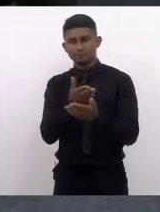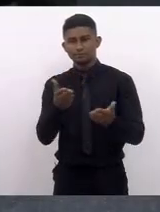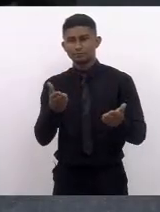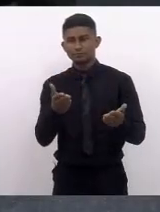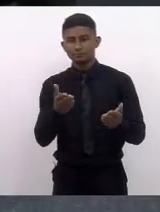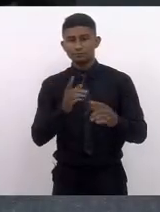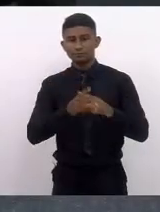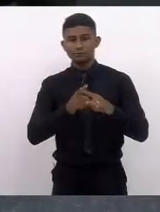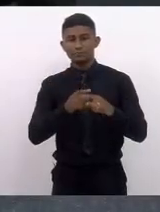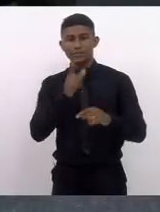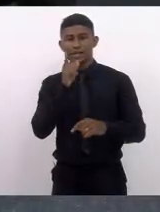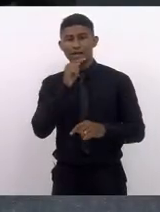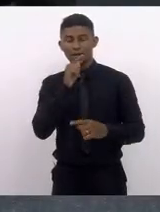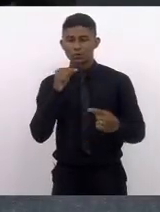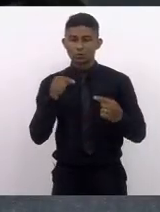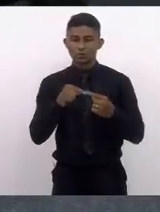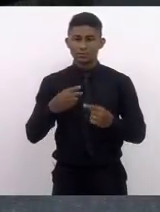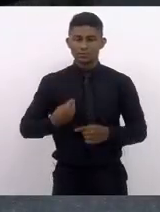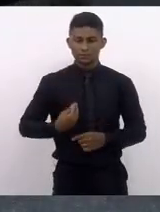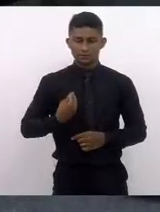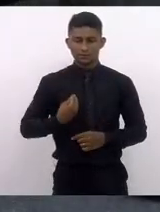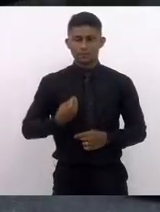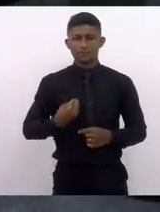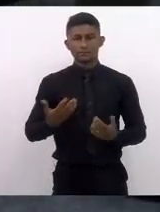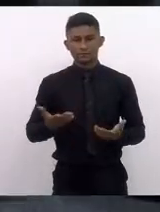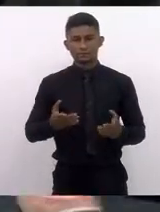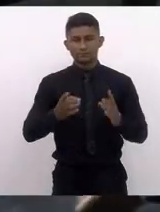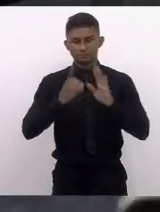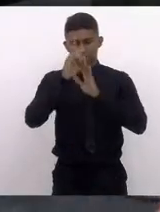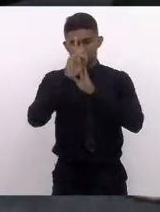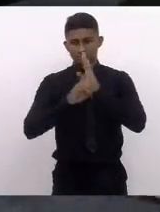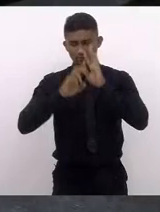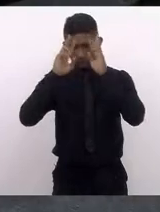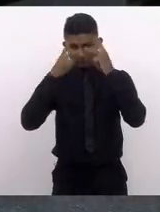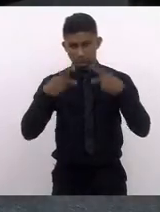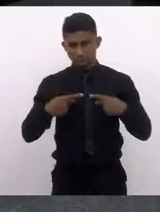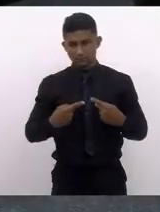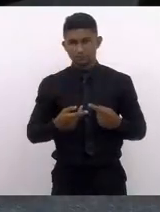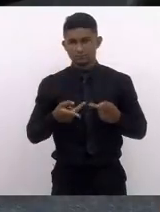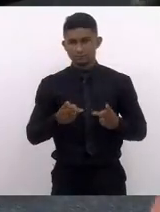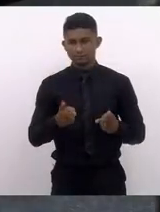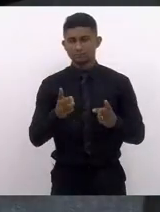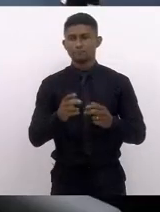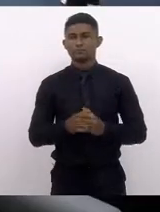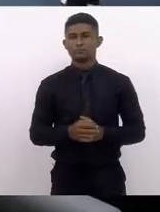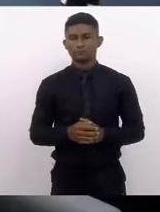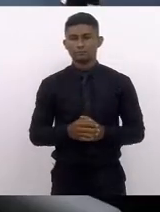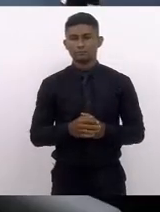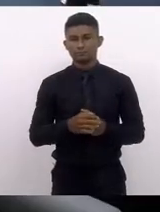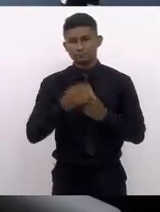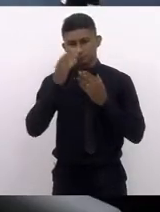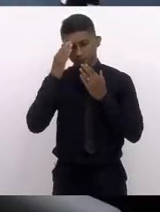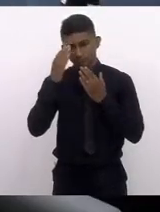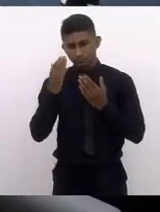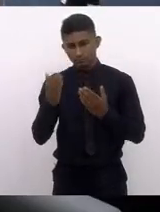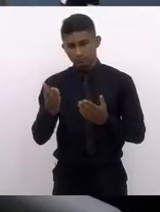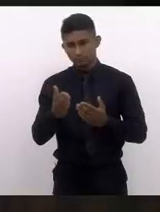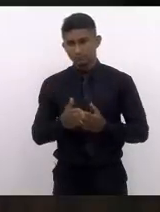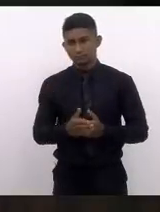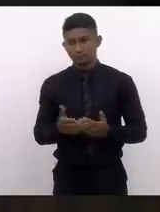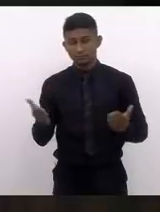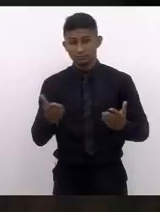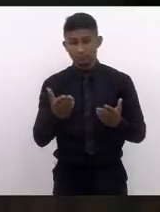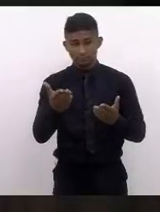água é vida e a direitos humanos e também sempre em defesa dos ser dai anos do deputado a Marta Rocha